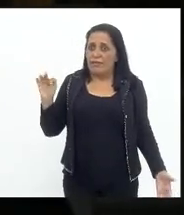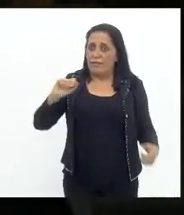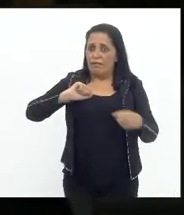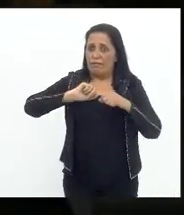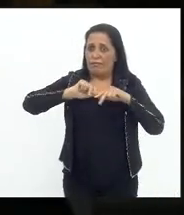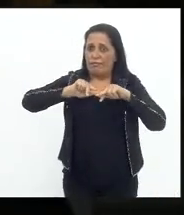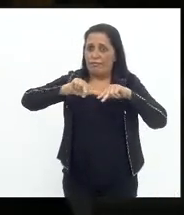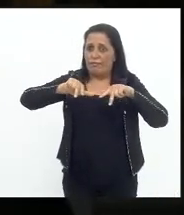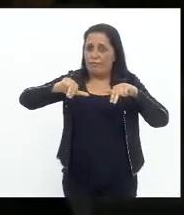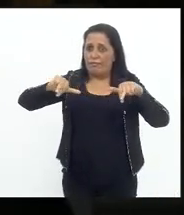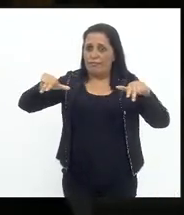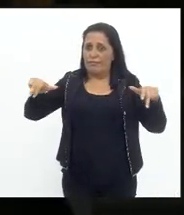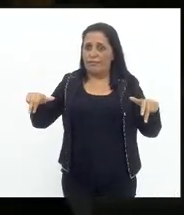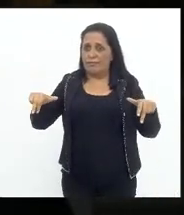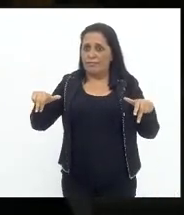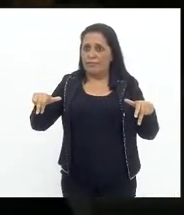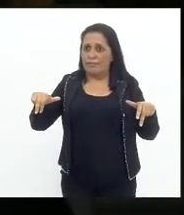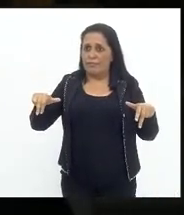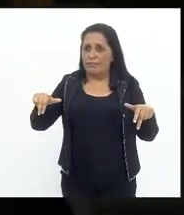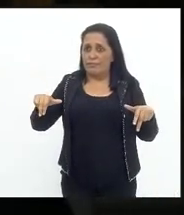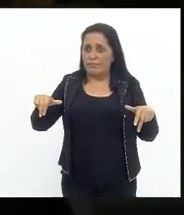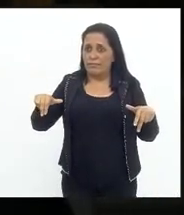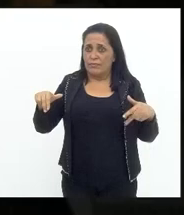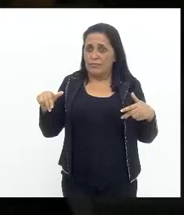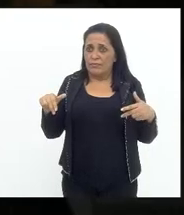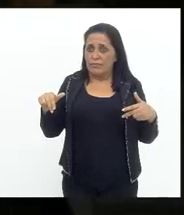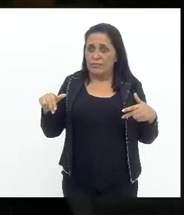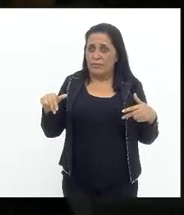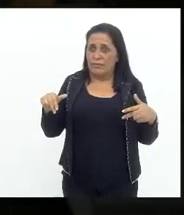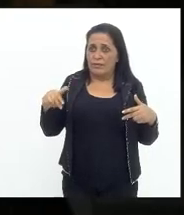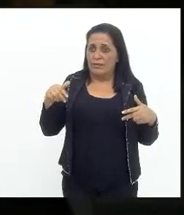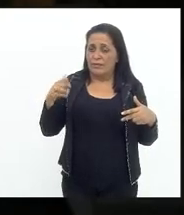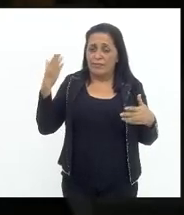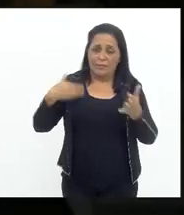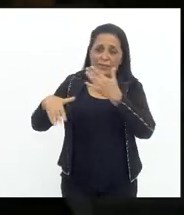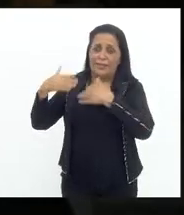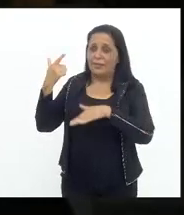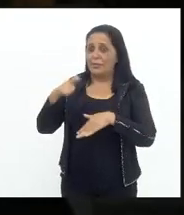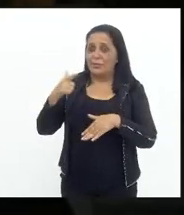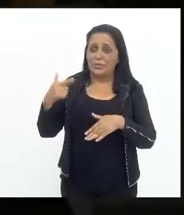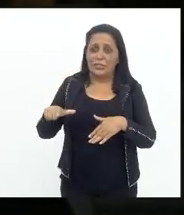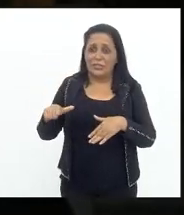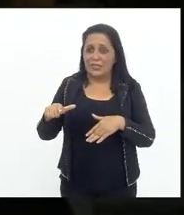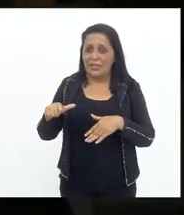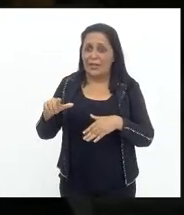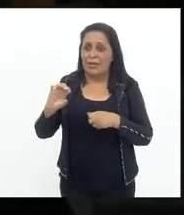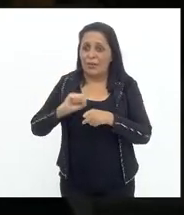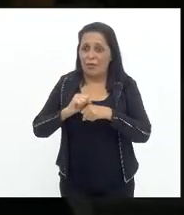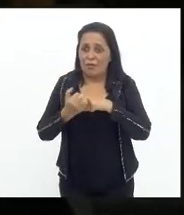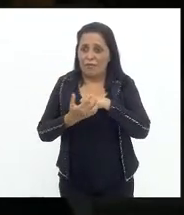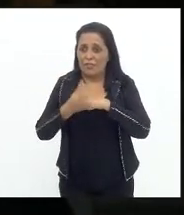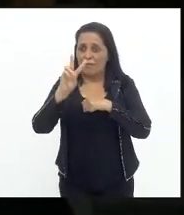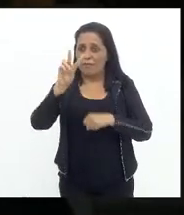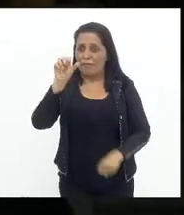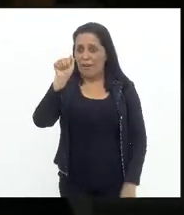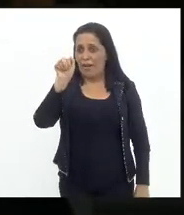variantes, não sei, na época não tinha nem a variante Covid, variantes,